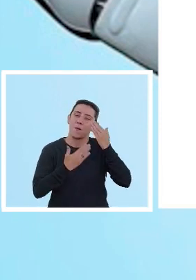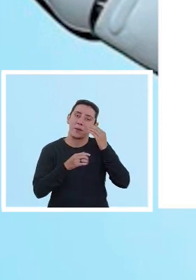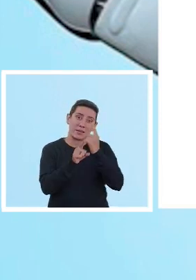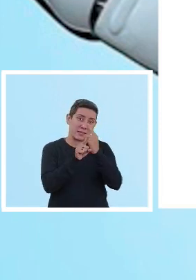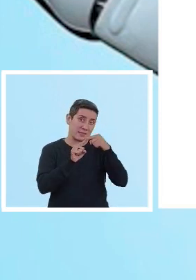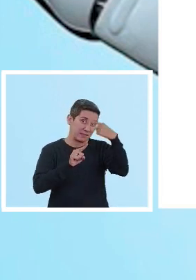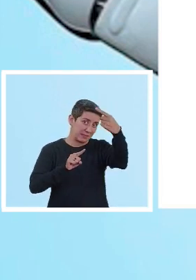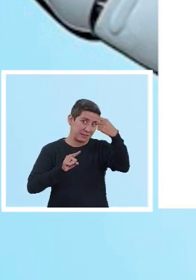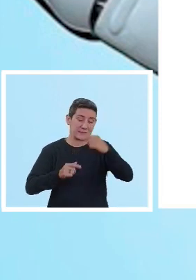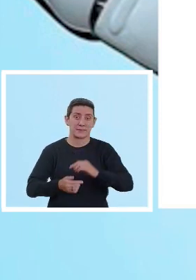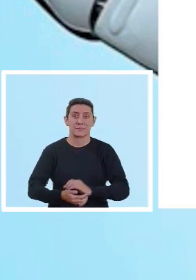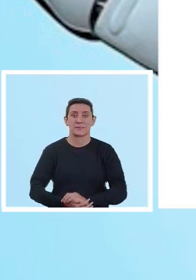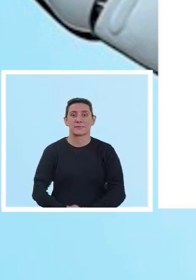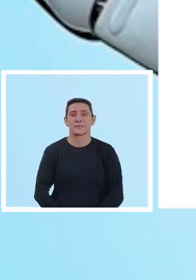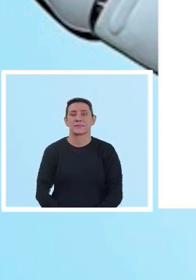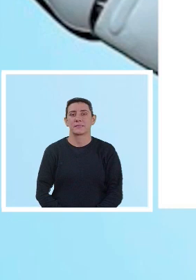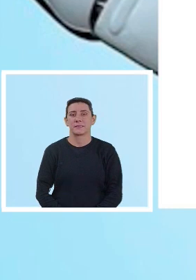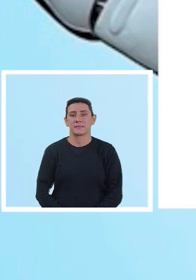próxima